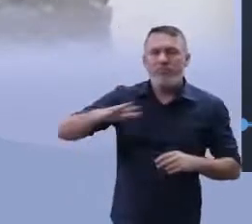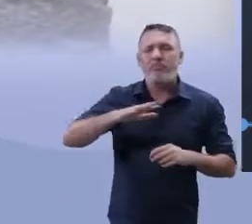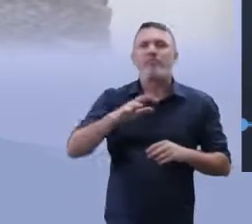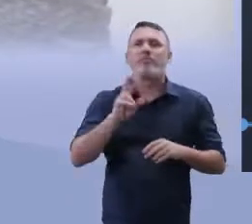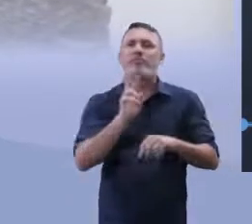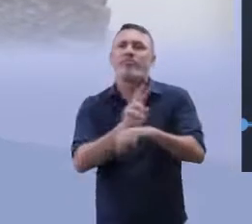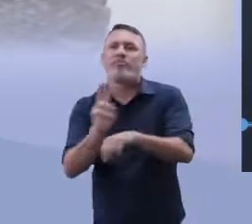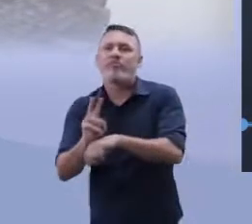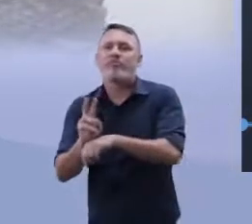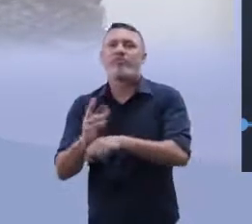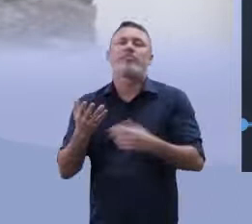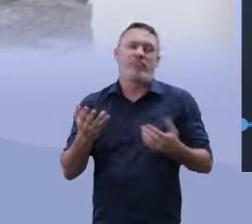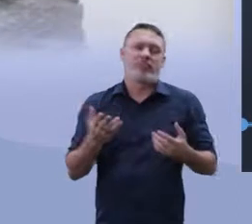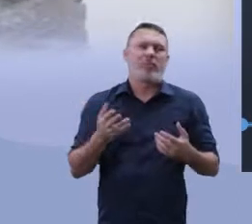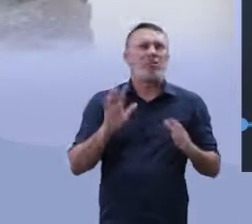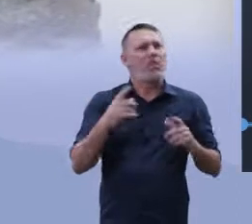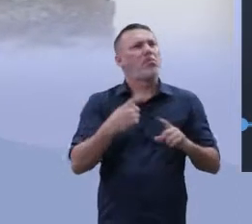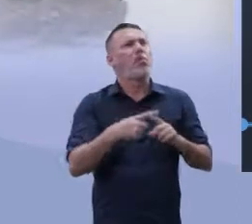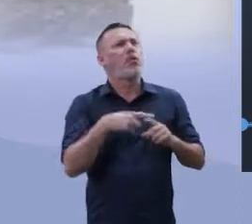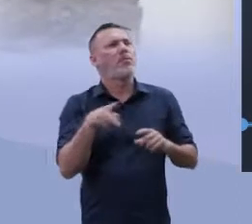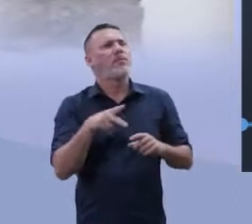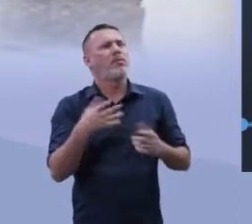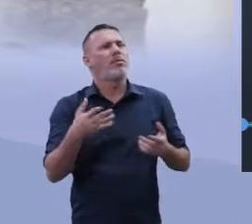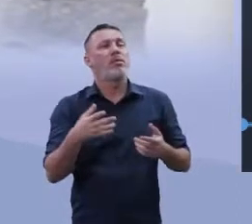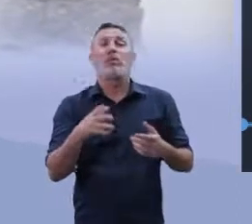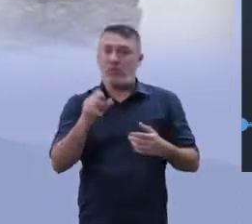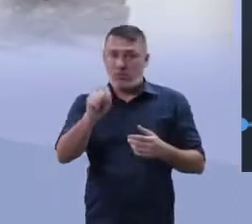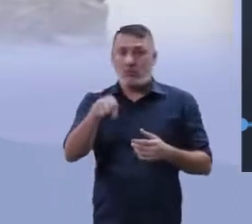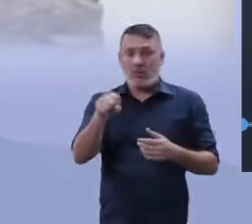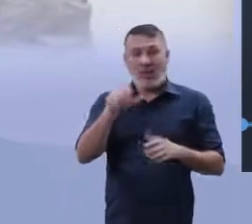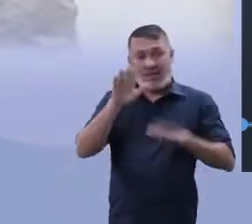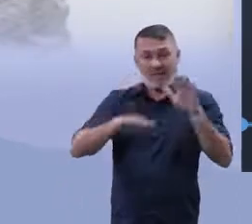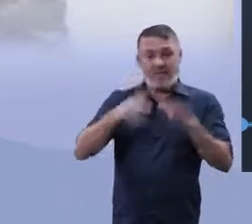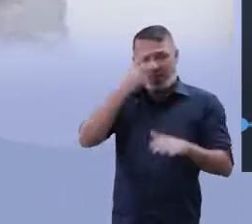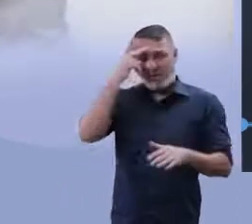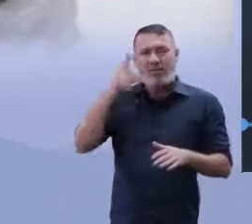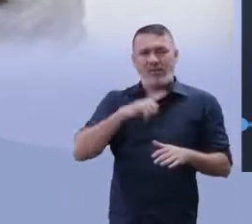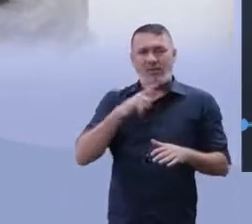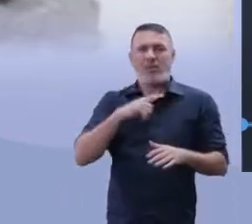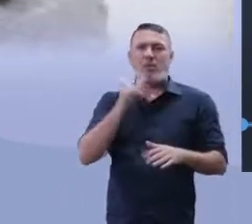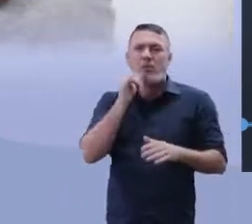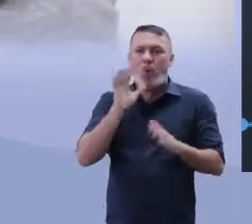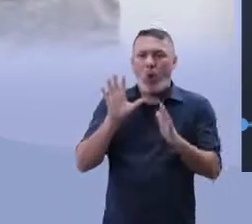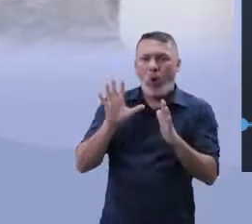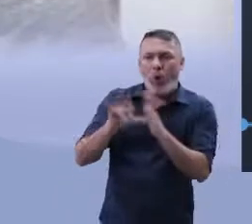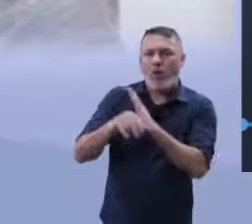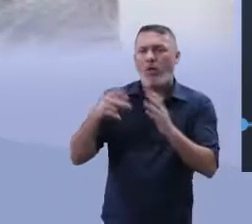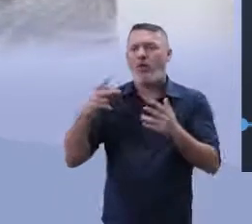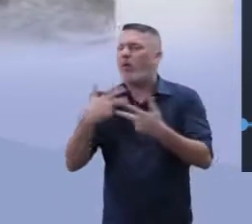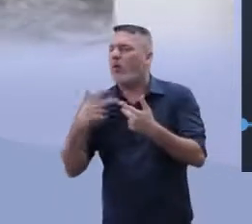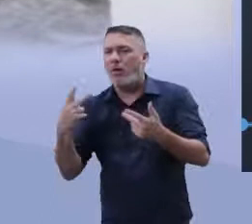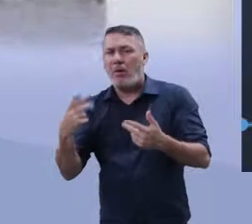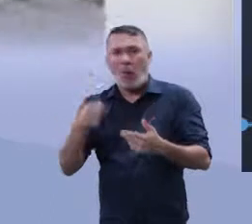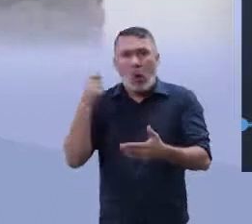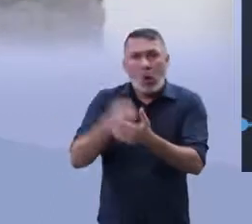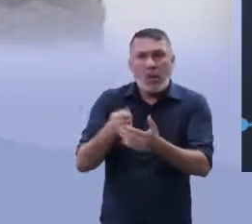para prisões provisórias. Por que, professor? Mas está falando isso? Sim, às vezes o cara cometeu um delito, não necessariamente preciso colocá-lo preso,